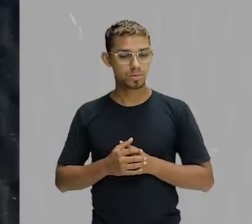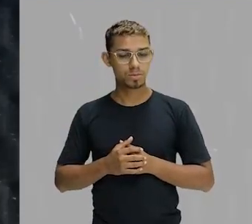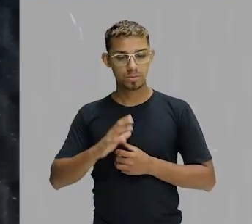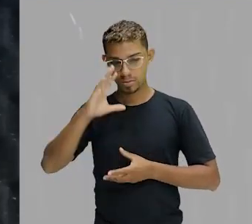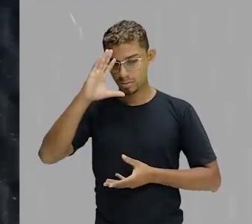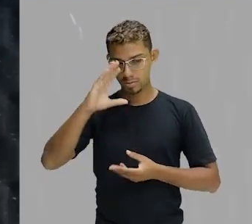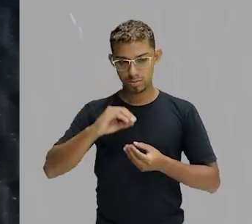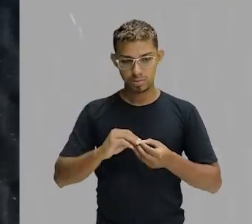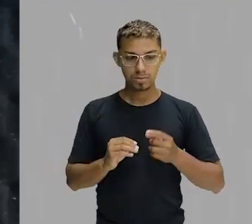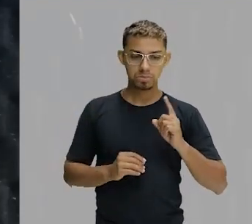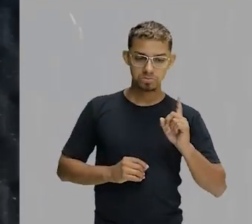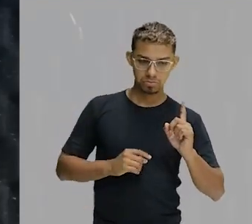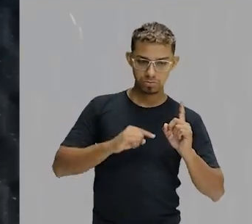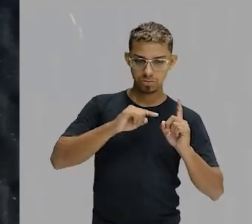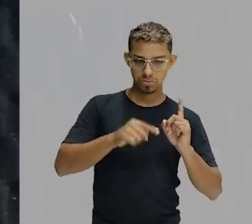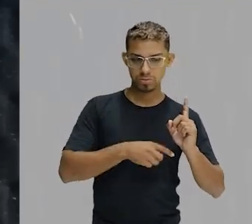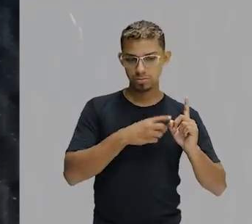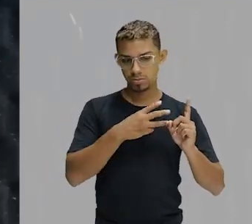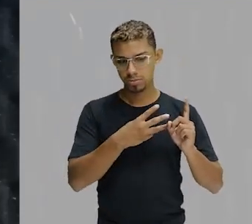a resposta de